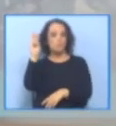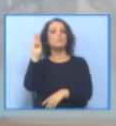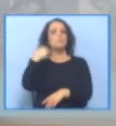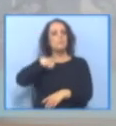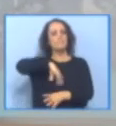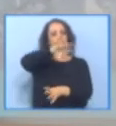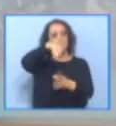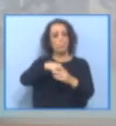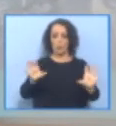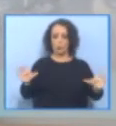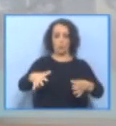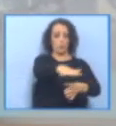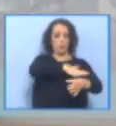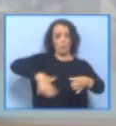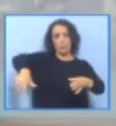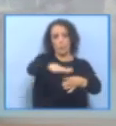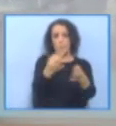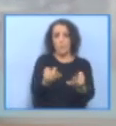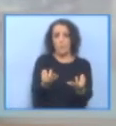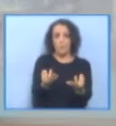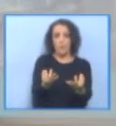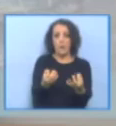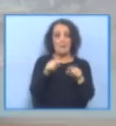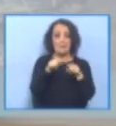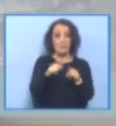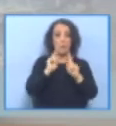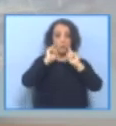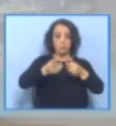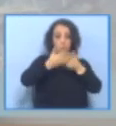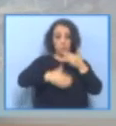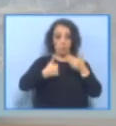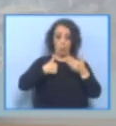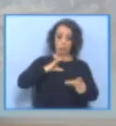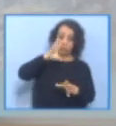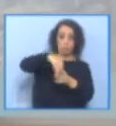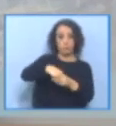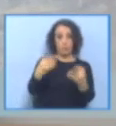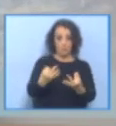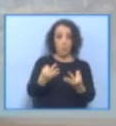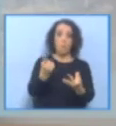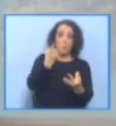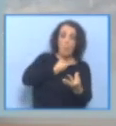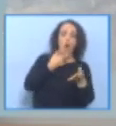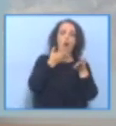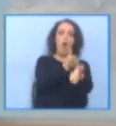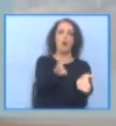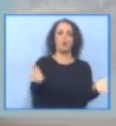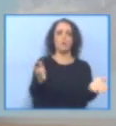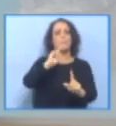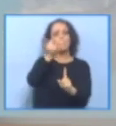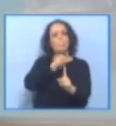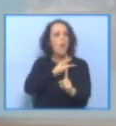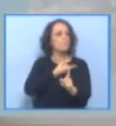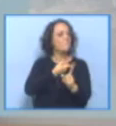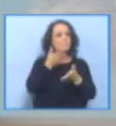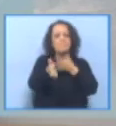envolvidos numa comunidade, não é? E a partir do momento em que somos parte desta comunidade, nós vamos ter que ajudar a comunidade, nós vamos ter que fazer pela